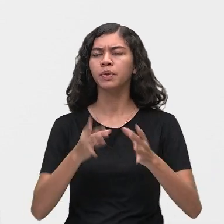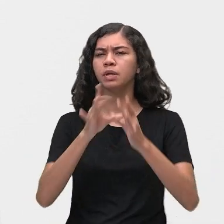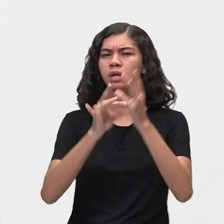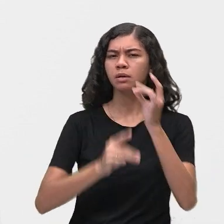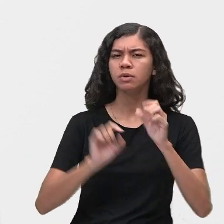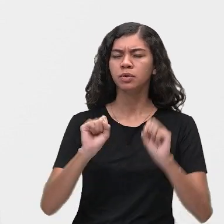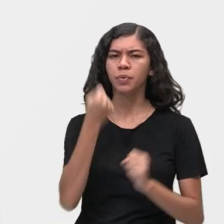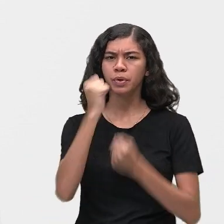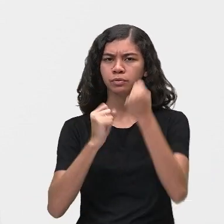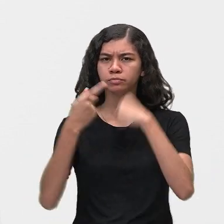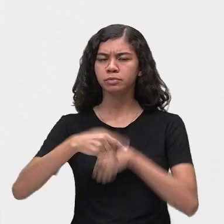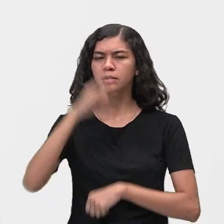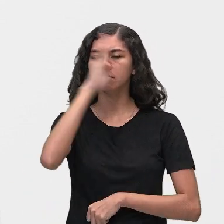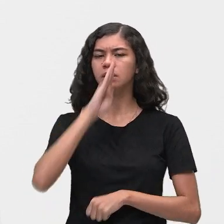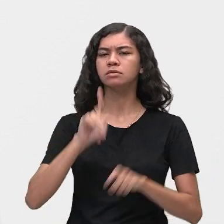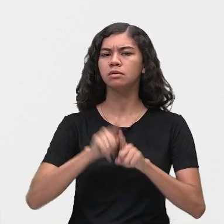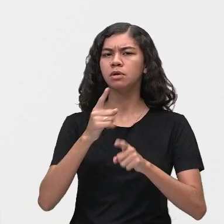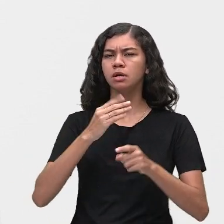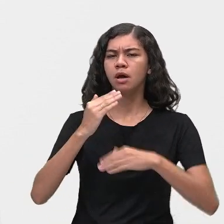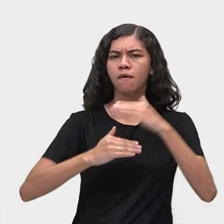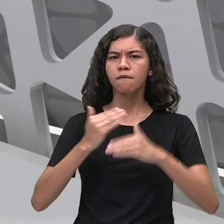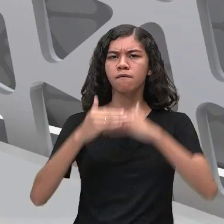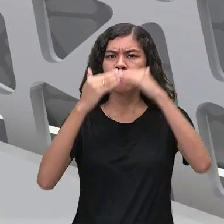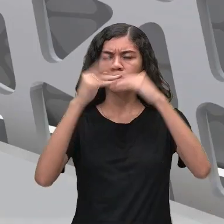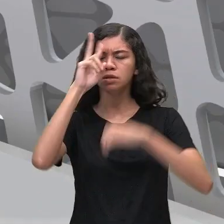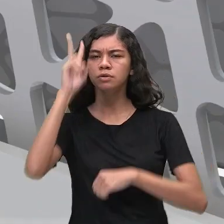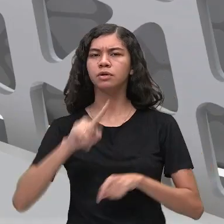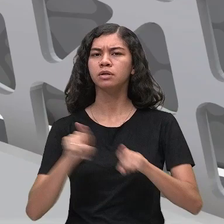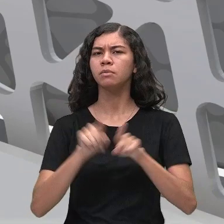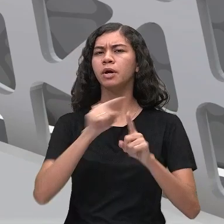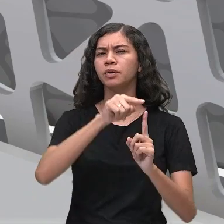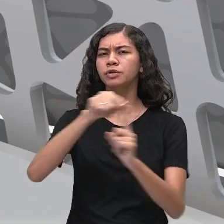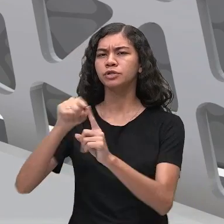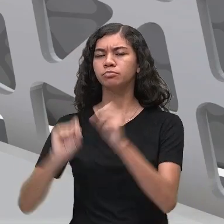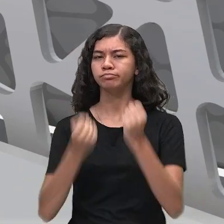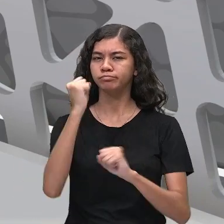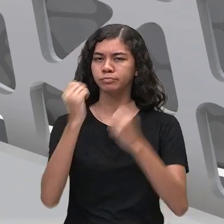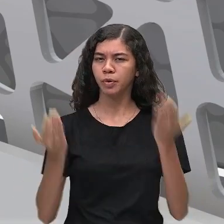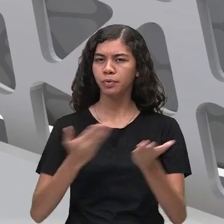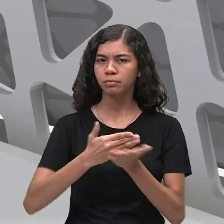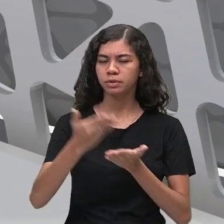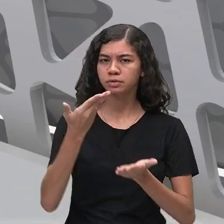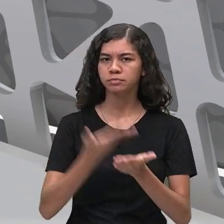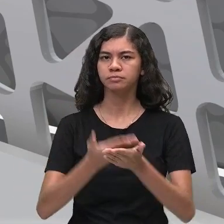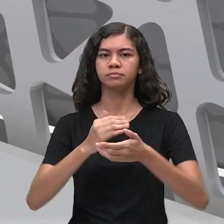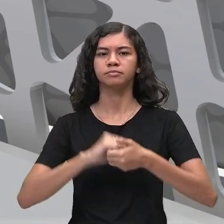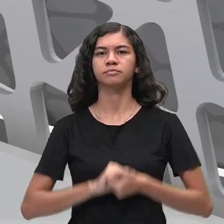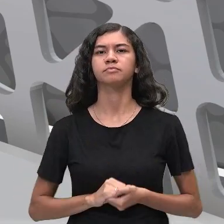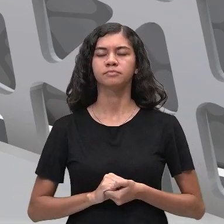Brasil, evolução histórica e tipos de indústrias. Então vamos lá dar início à nossa aula.